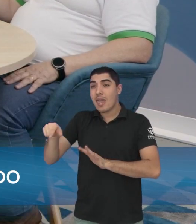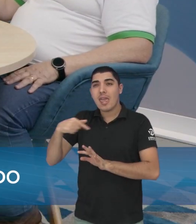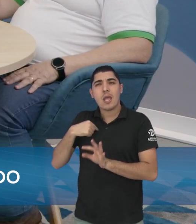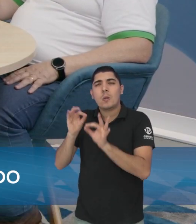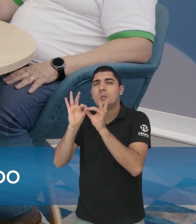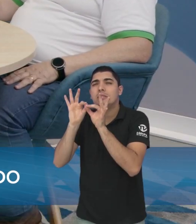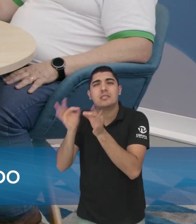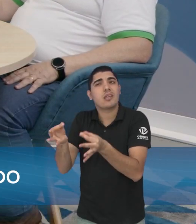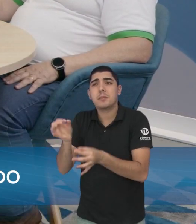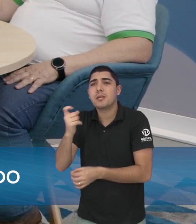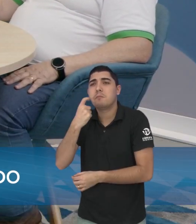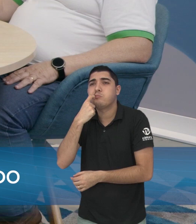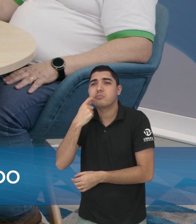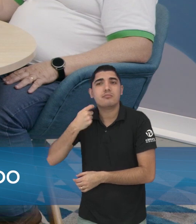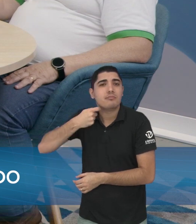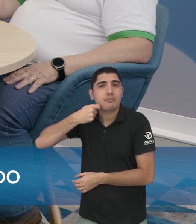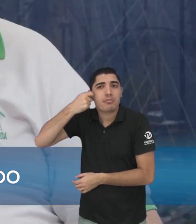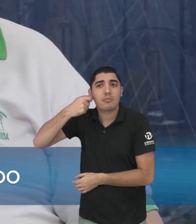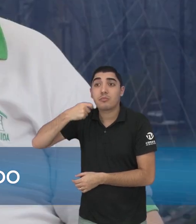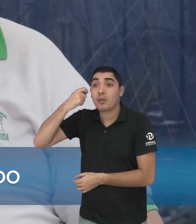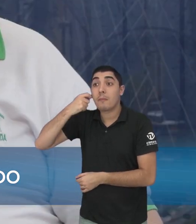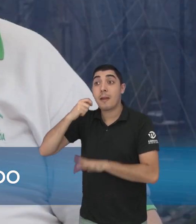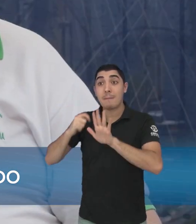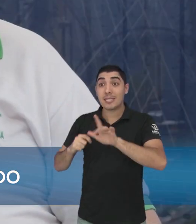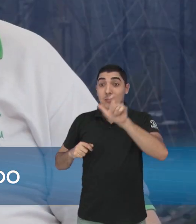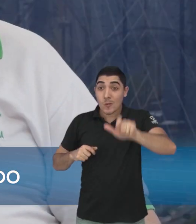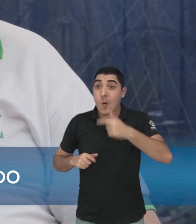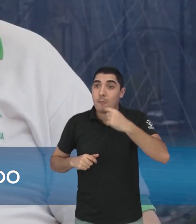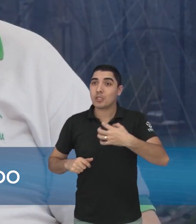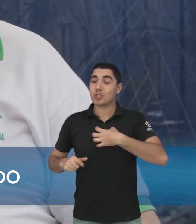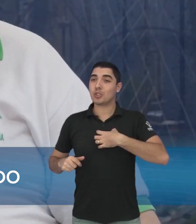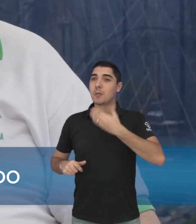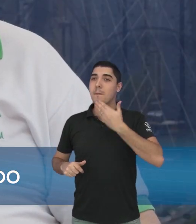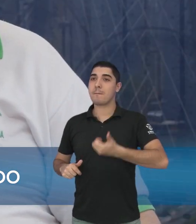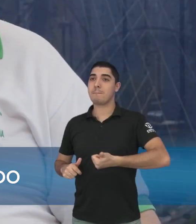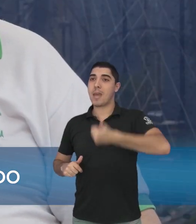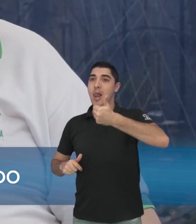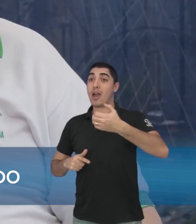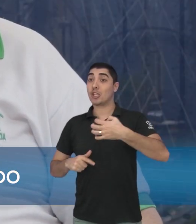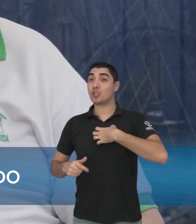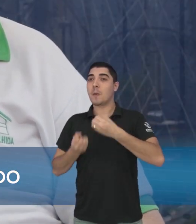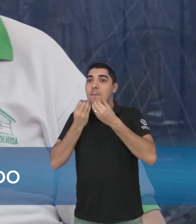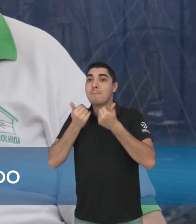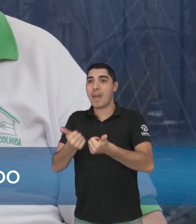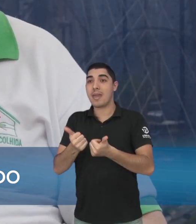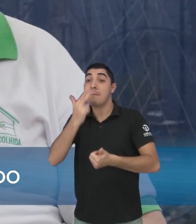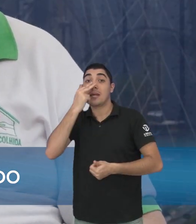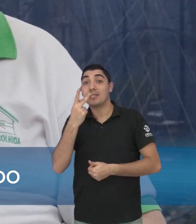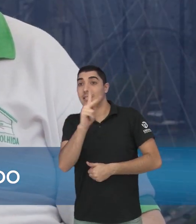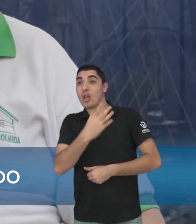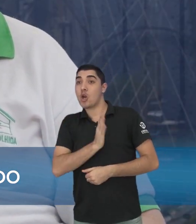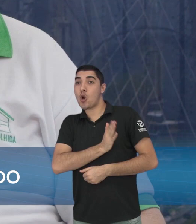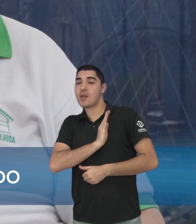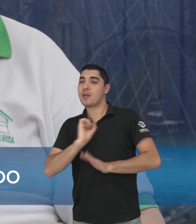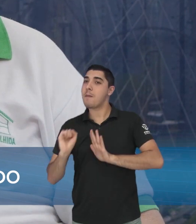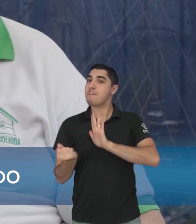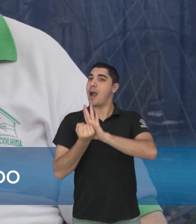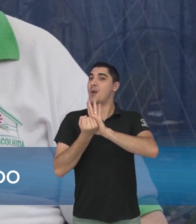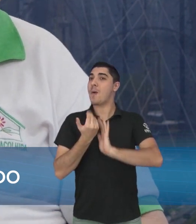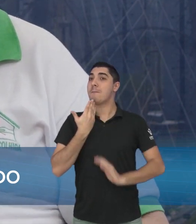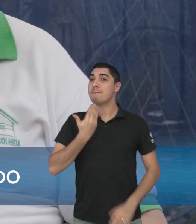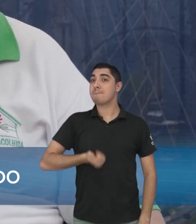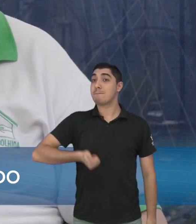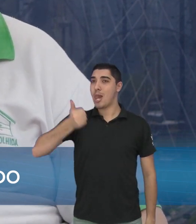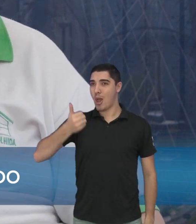feito para ele marcou o coração dele. Tenho certeza que marcou muito mais do que ele viveu